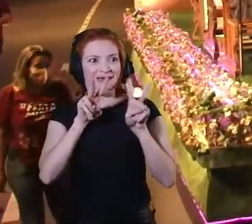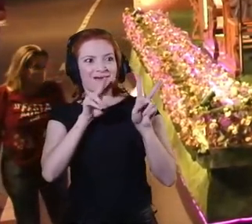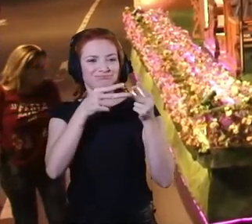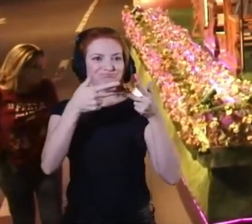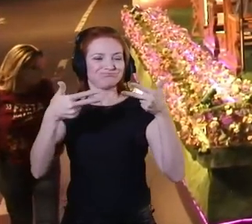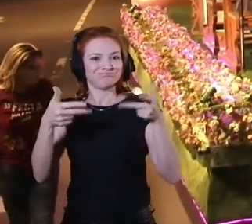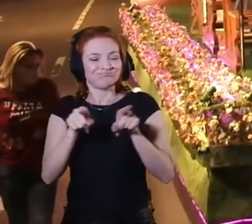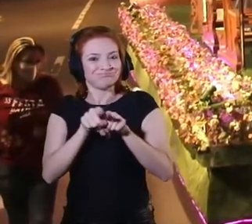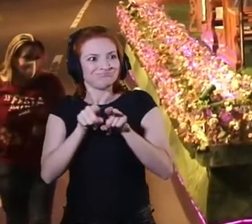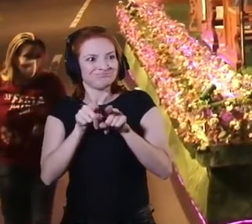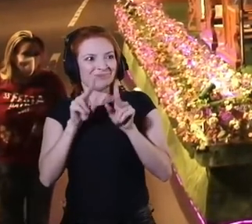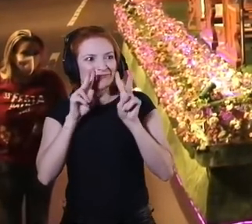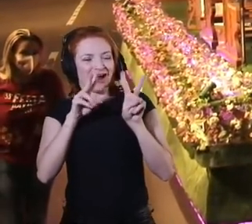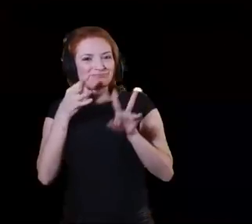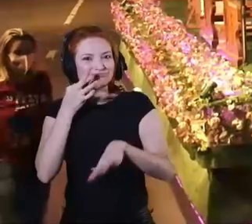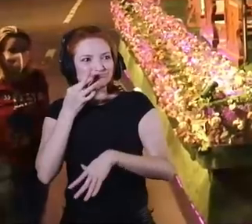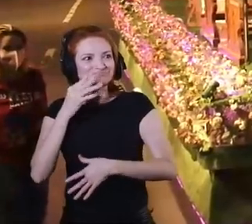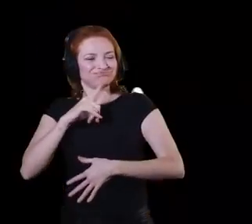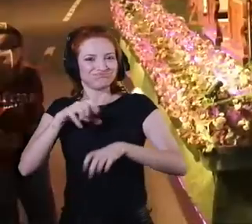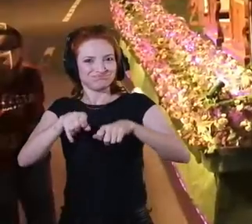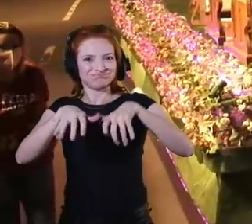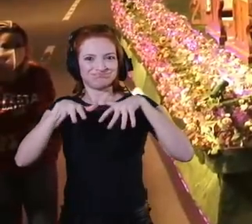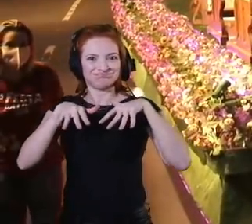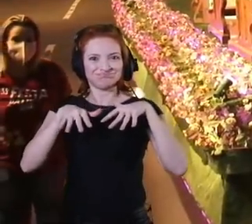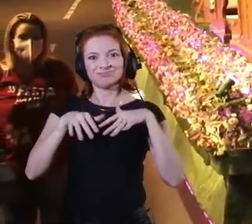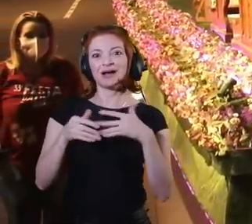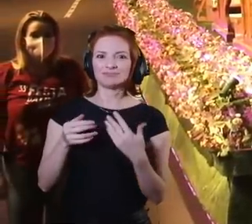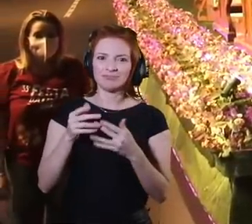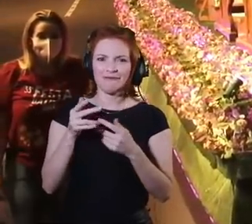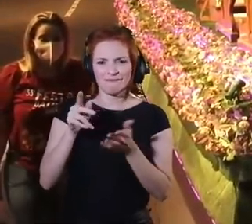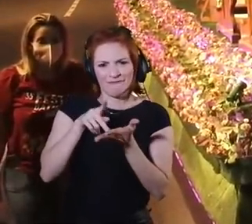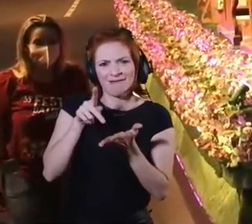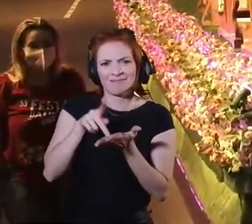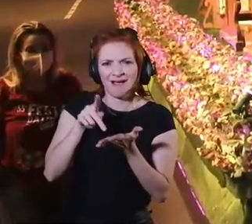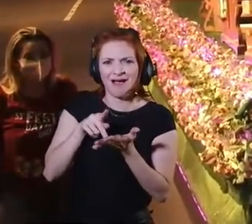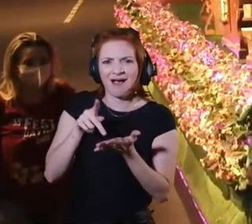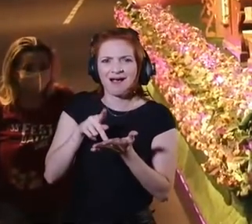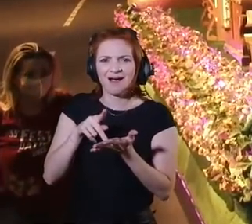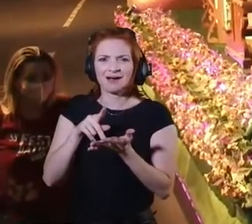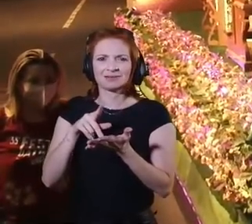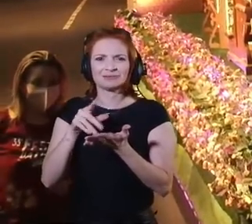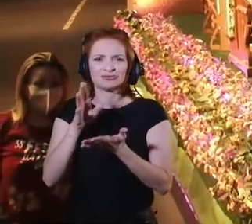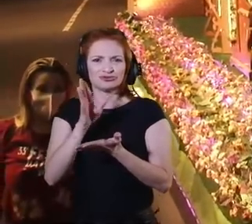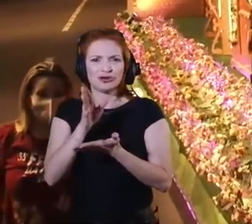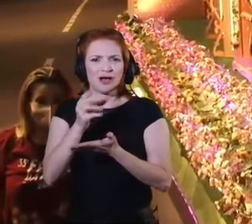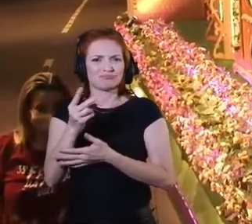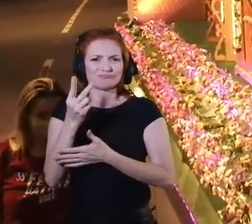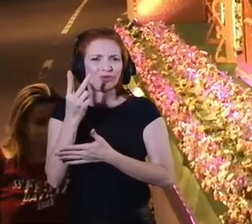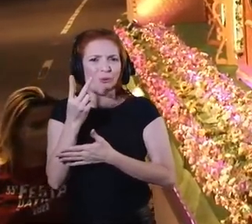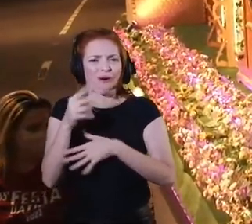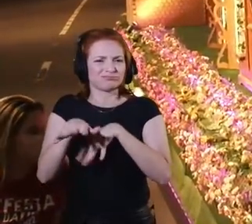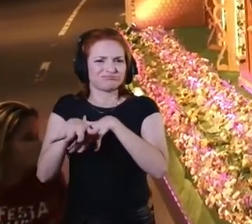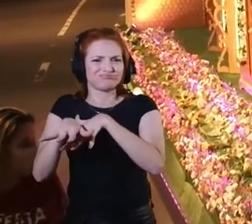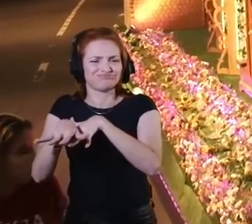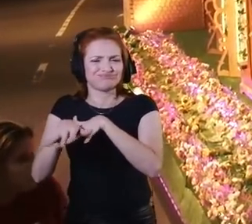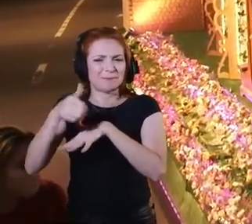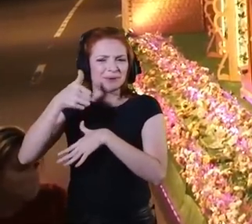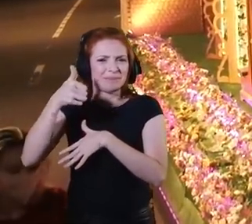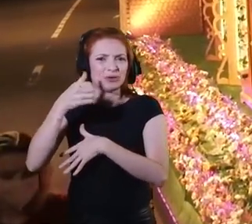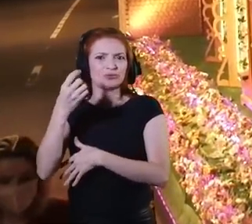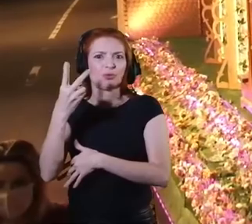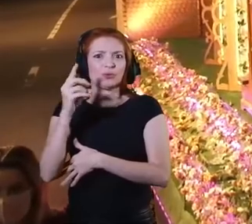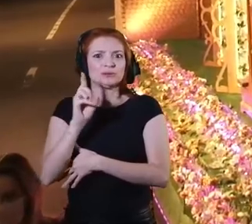aqui acompanhando pessoalmente nas arquibancadas. Sem dúvida alguma, foram 2 desfiles iniciais, o primeiro com 12